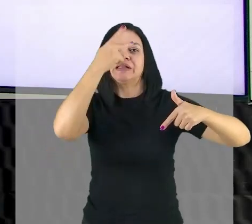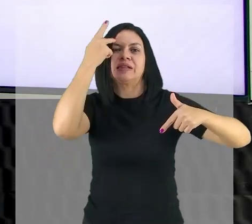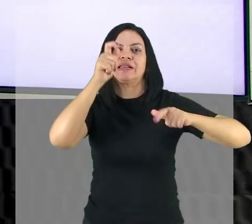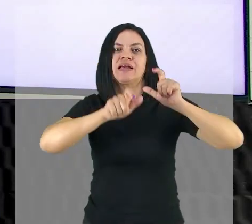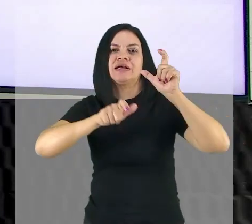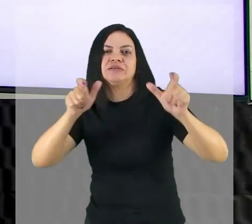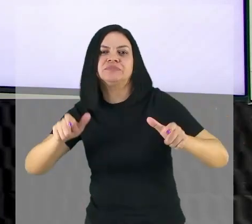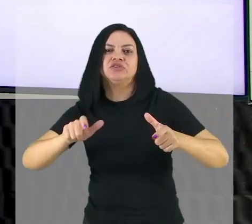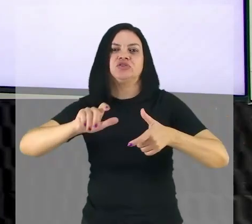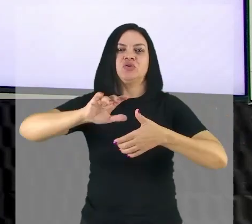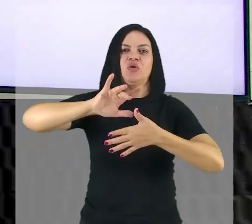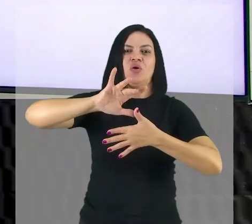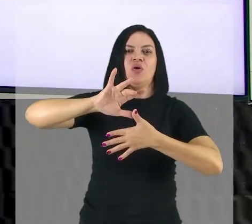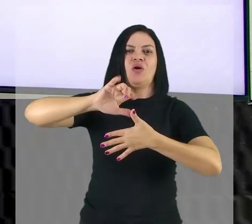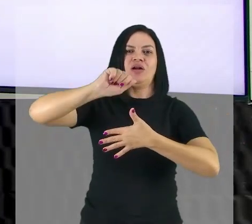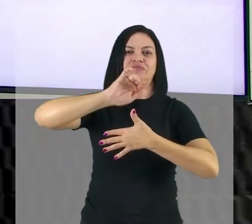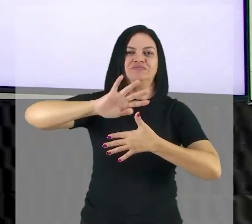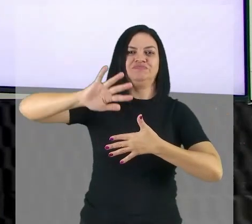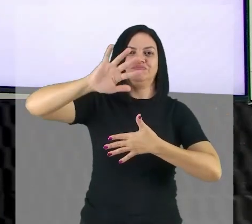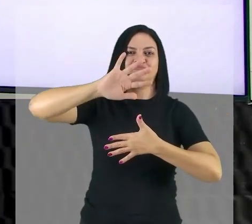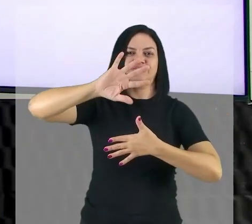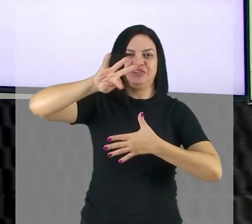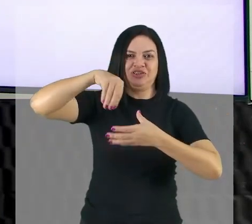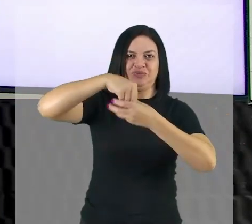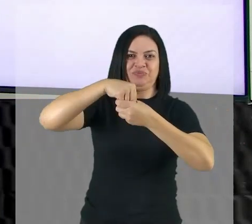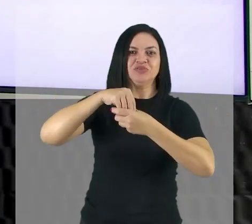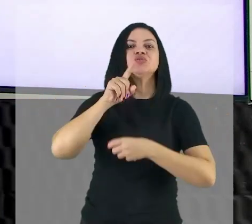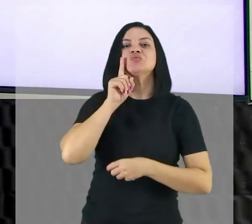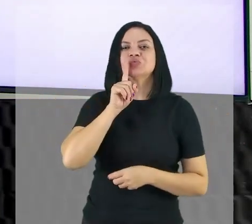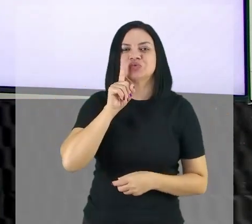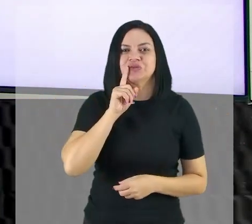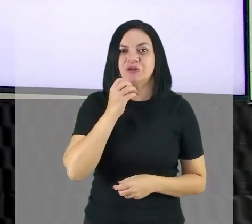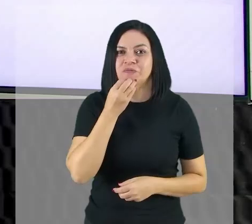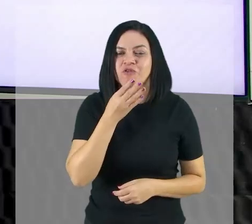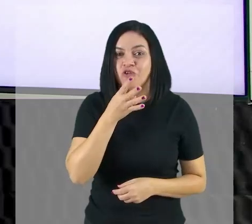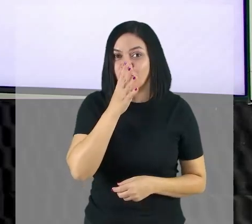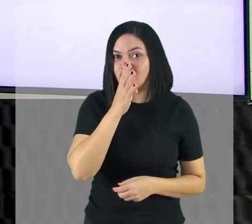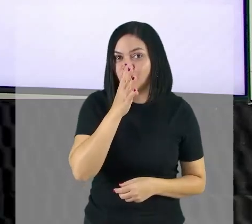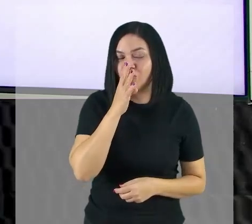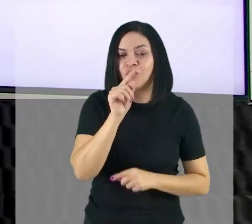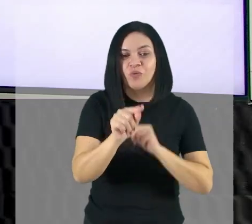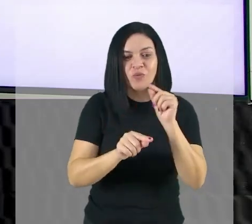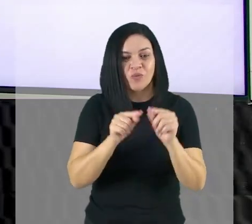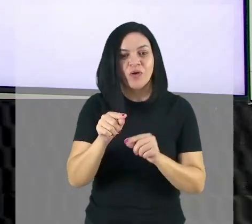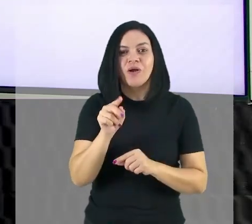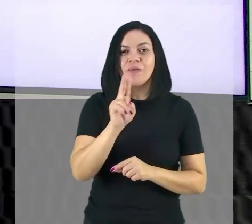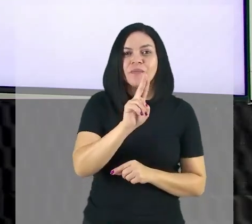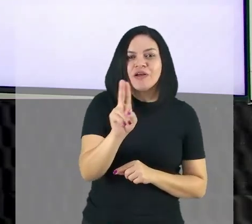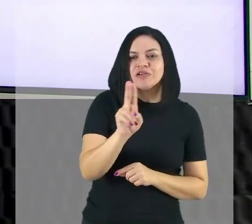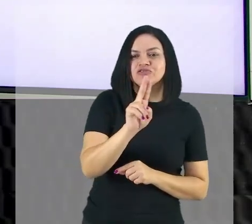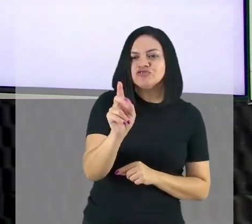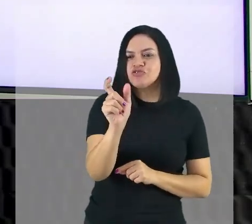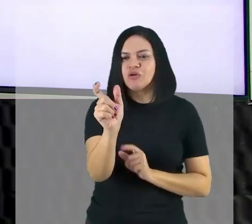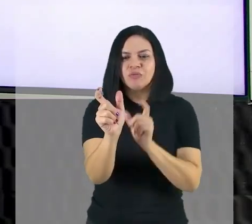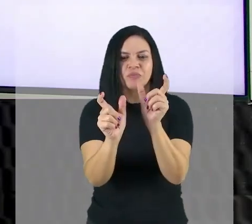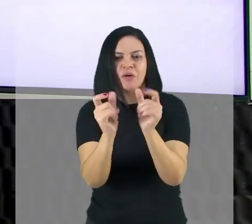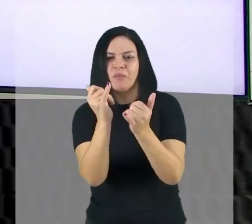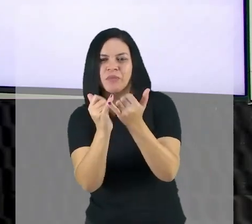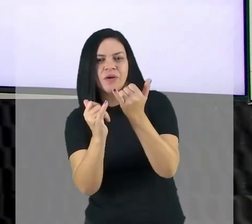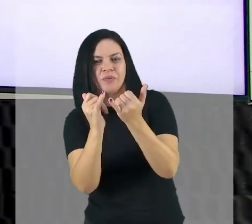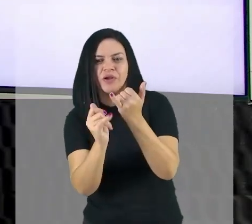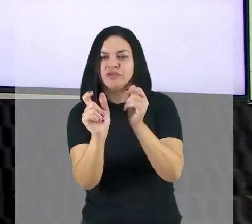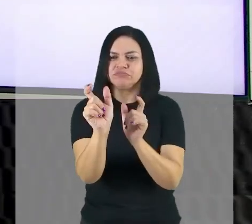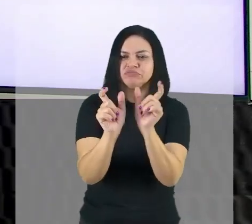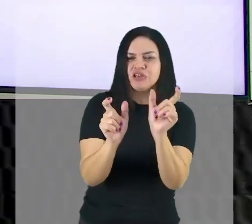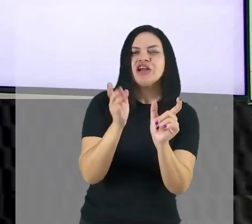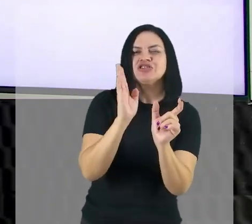afro-americanos que se estabeleceram nos Estados Unidos, tá bom? Então a gente observa pelos termos ou que são parecidos ou que